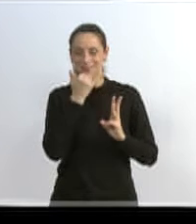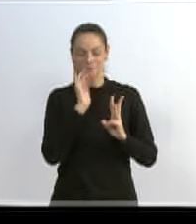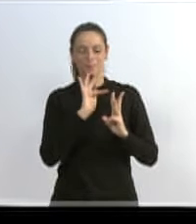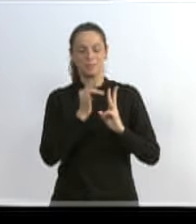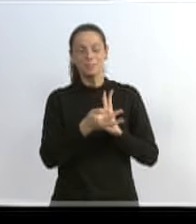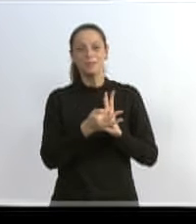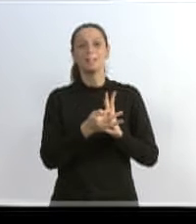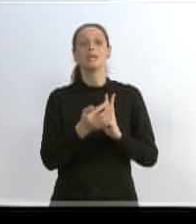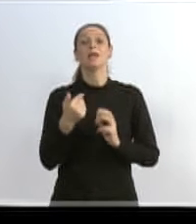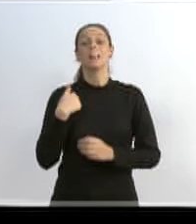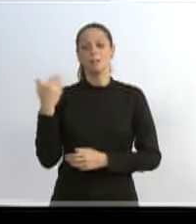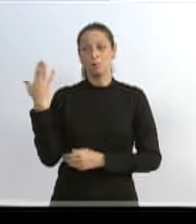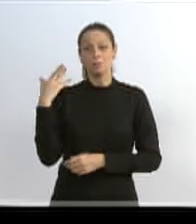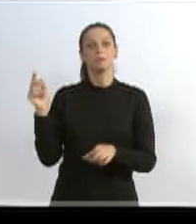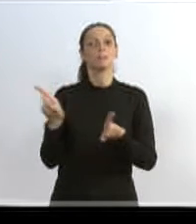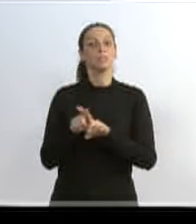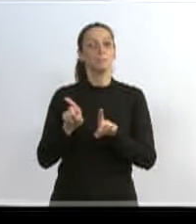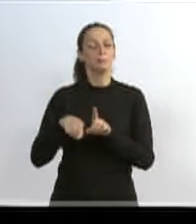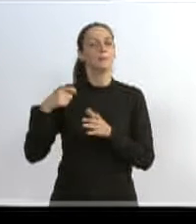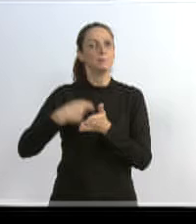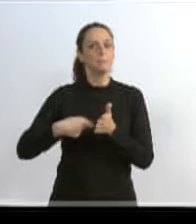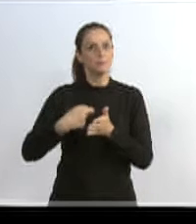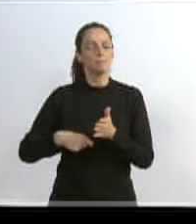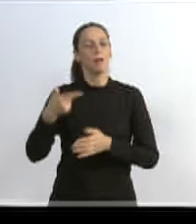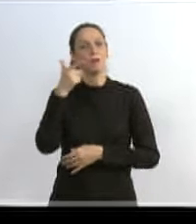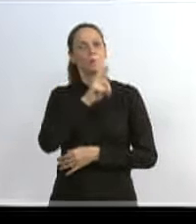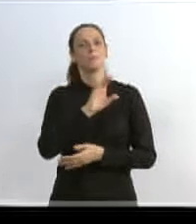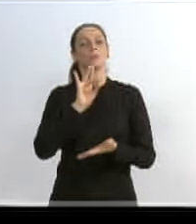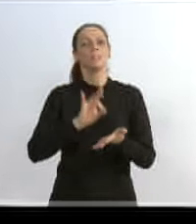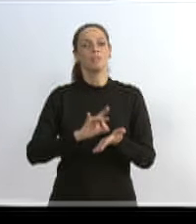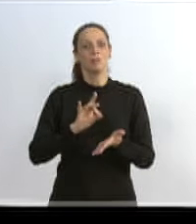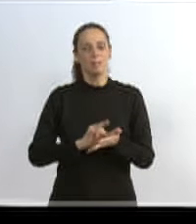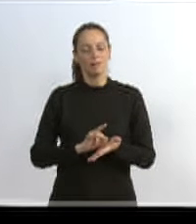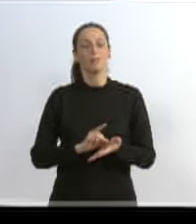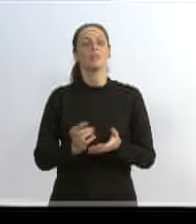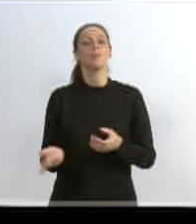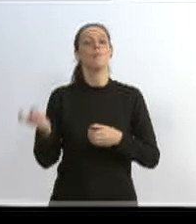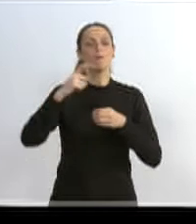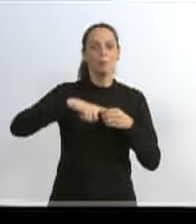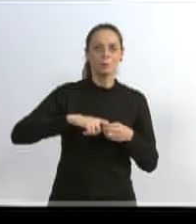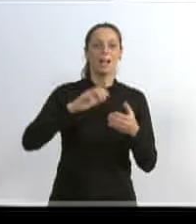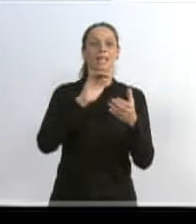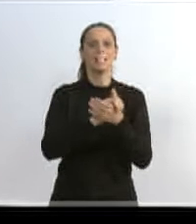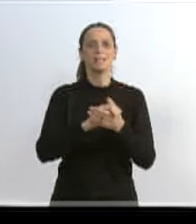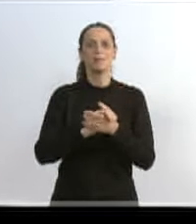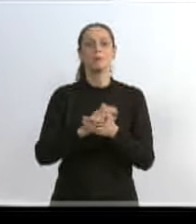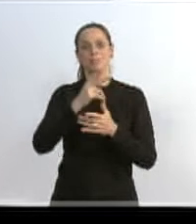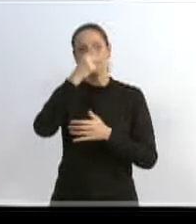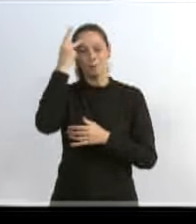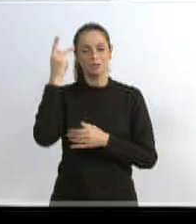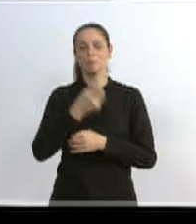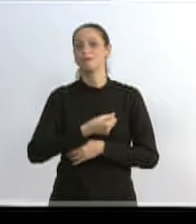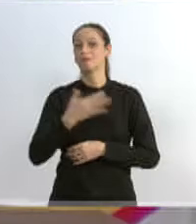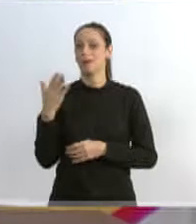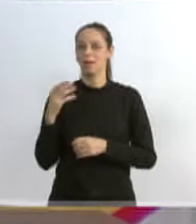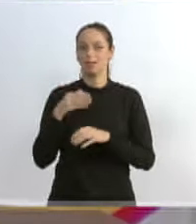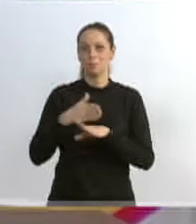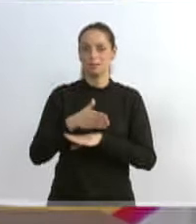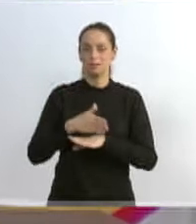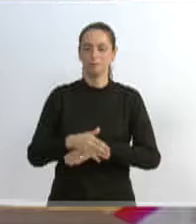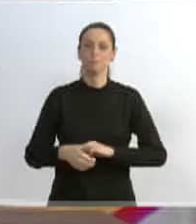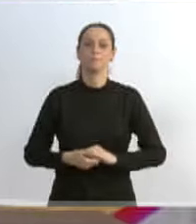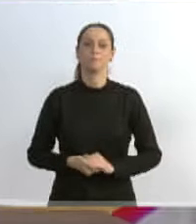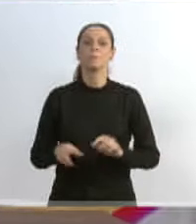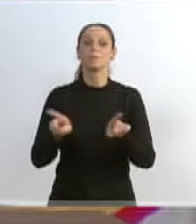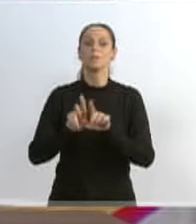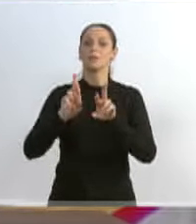dos que aqui nesta casa solicitou que você tomado realizado novamente também na reunião do conselho regional da